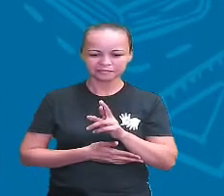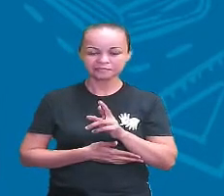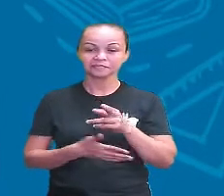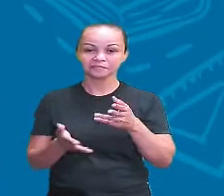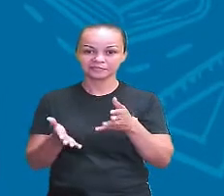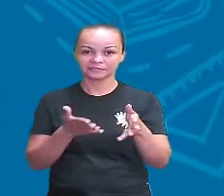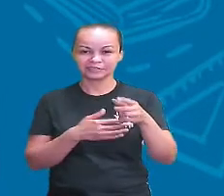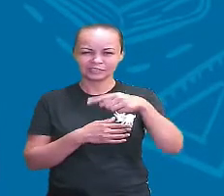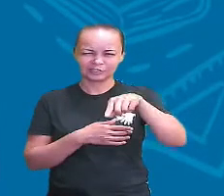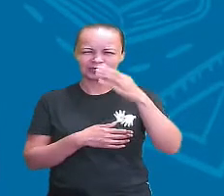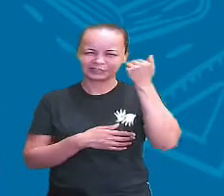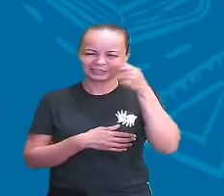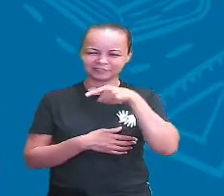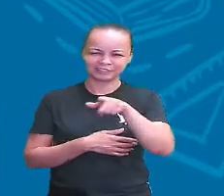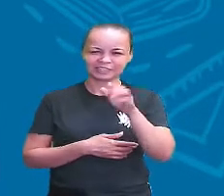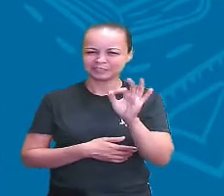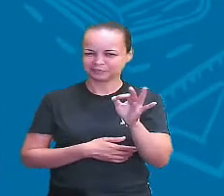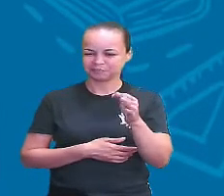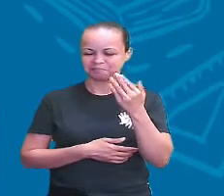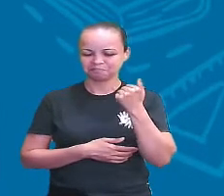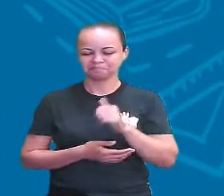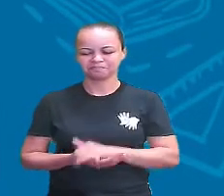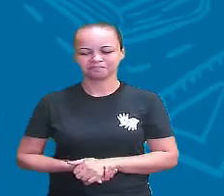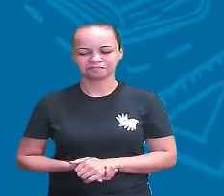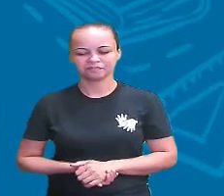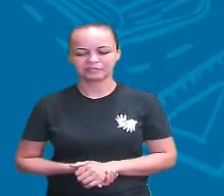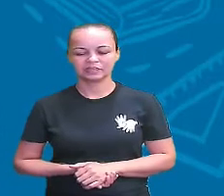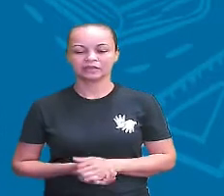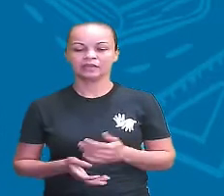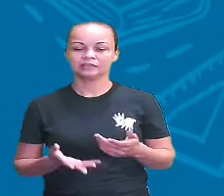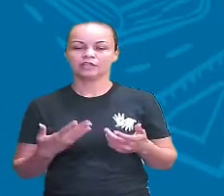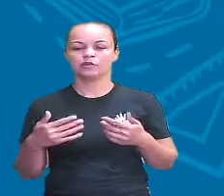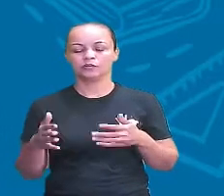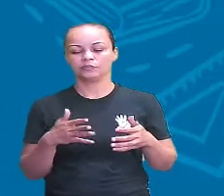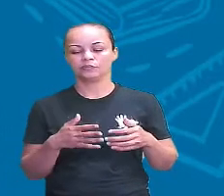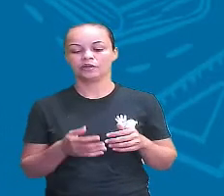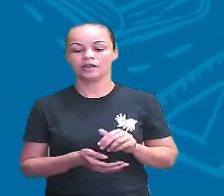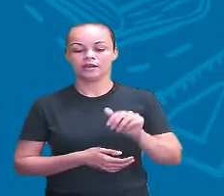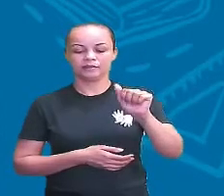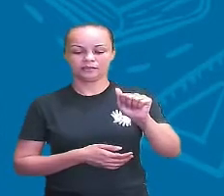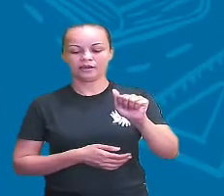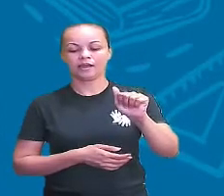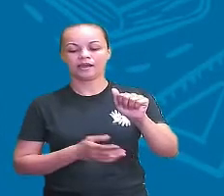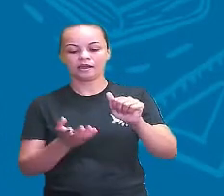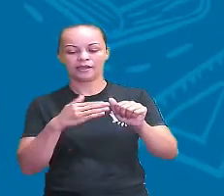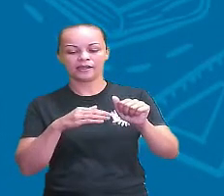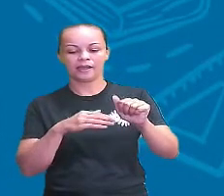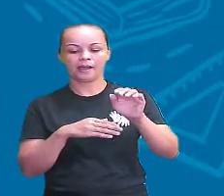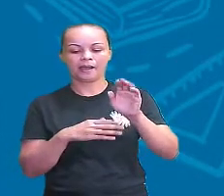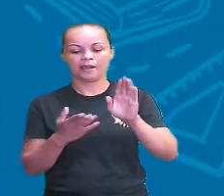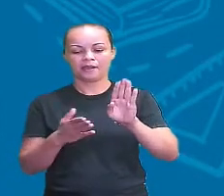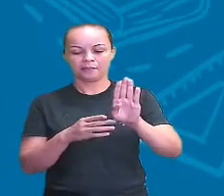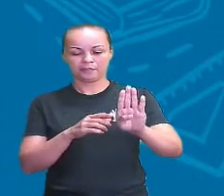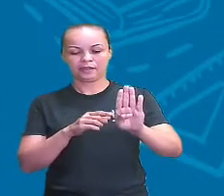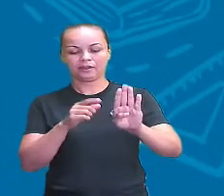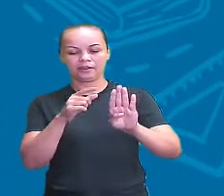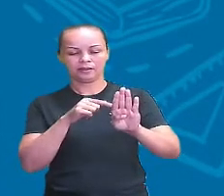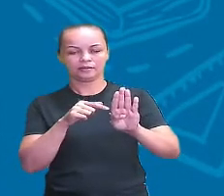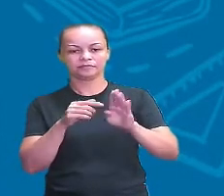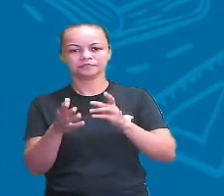vocês já acertaram, né? Então, ó, da letra A é o relógio da letra C, tá? Temos aí